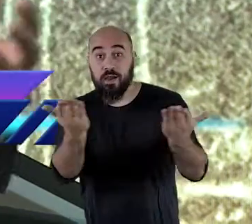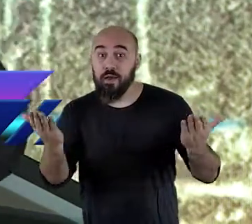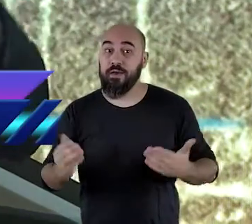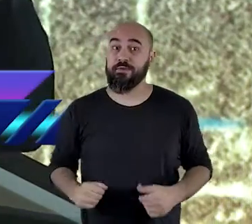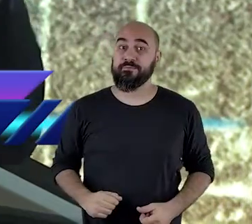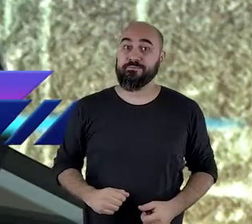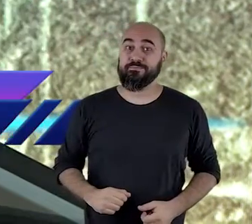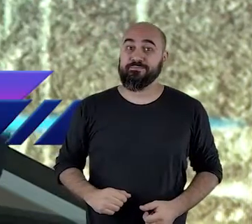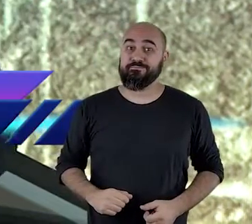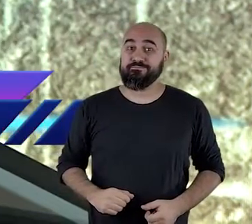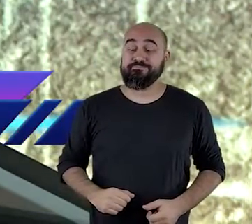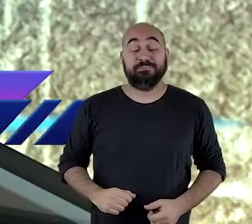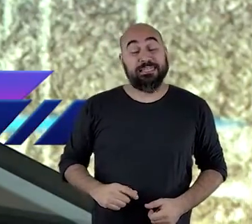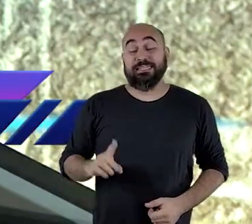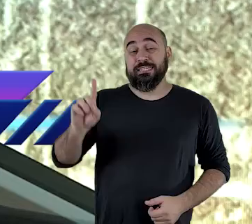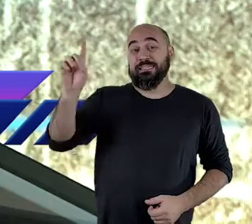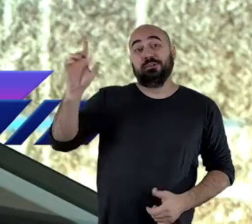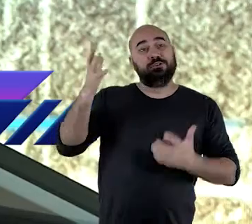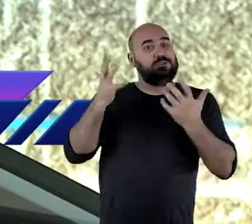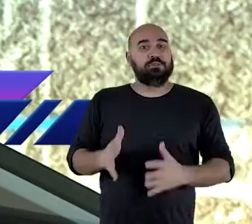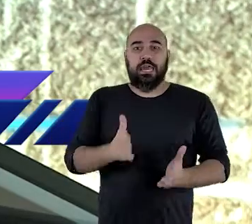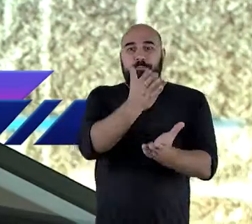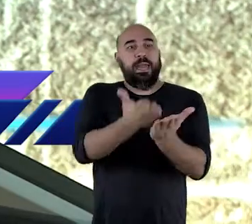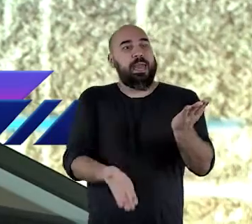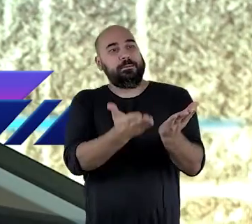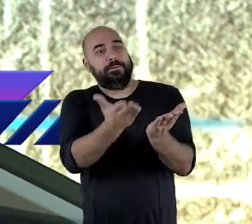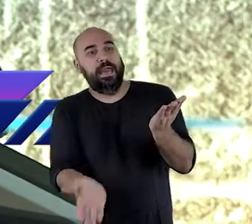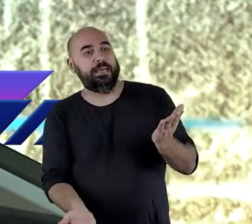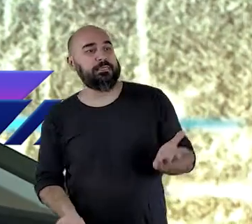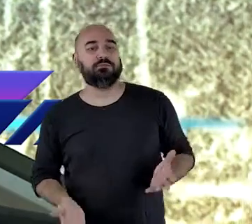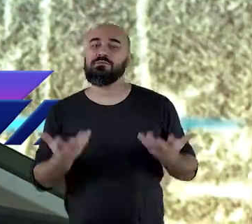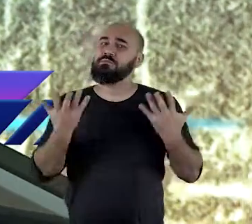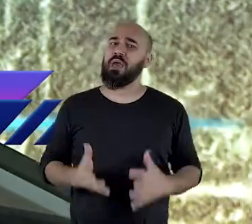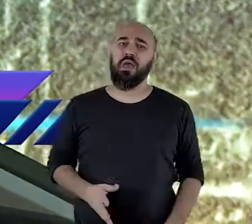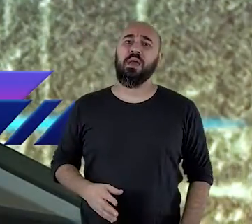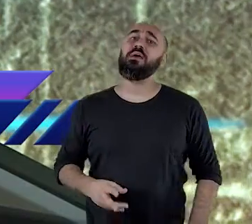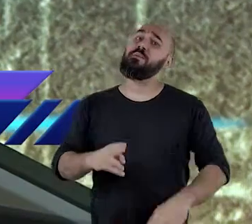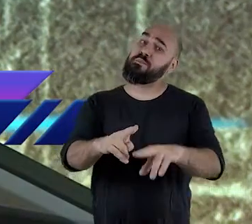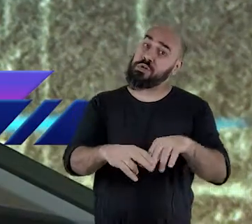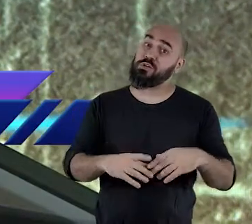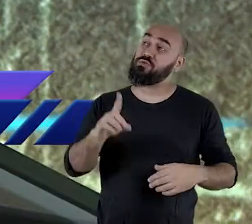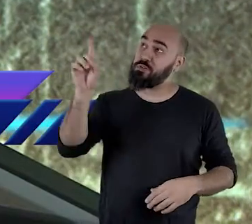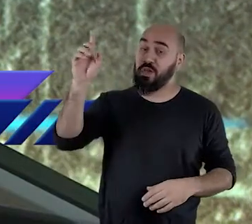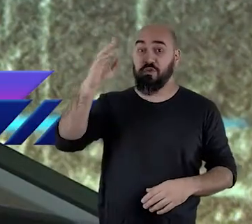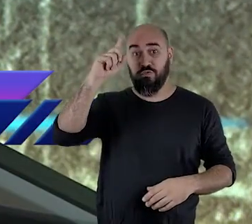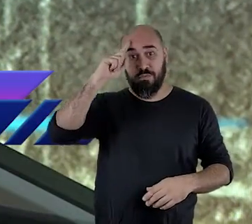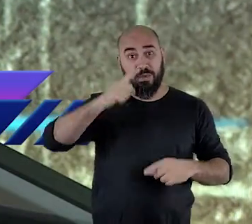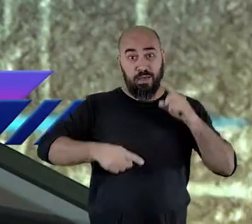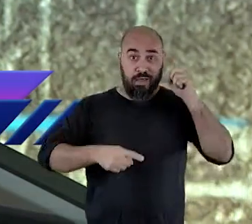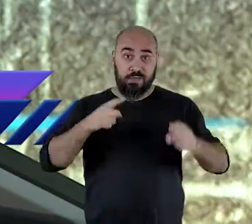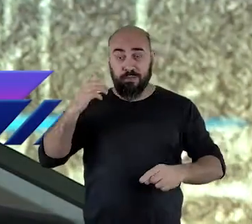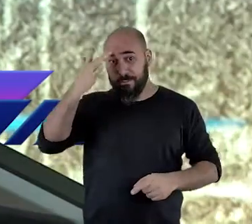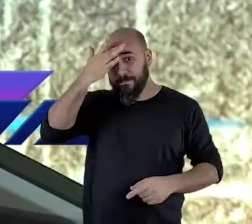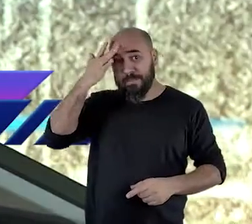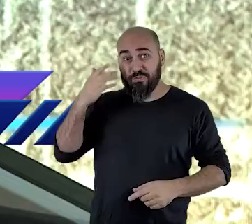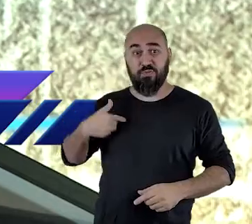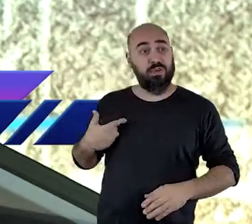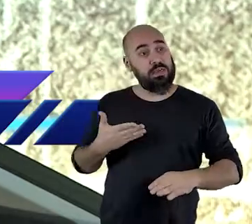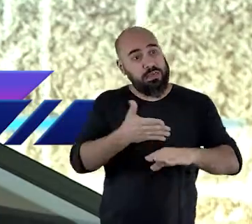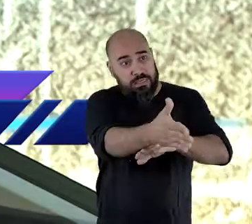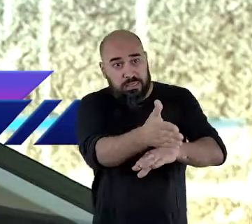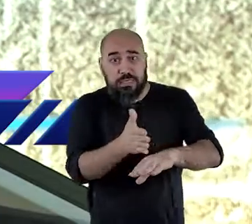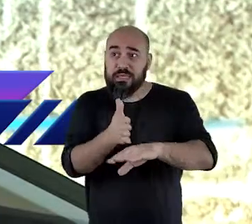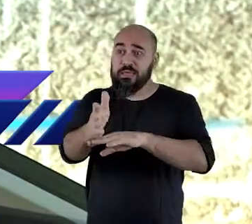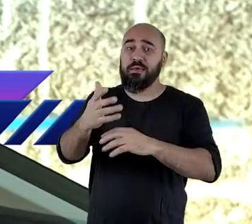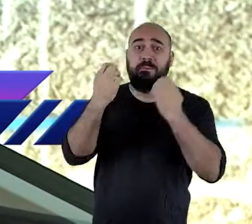dele, que ninguém se perca. E é por isso que Deus envia pregadores, é por isso que Deus envia estudos bíblicos, é por isso que